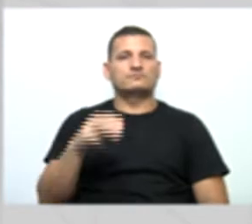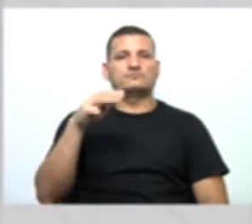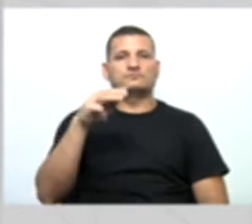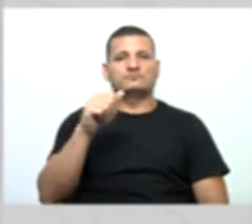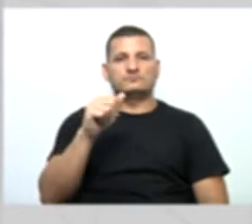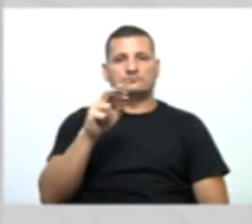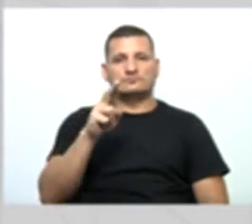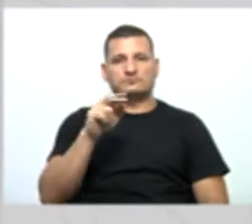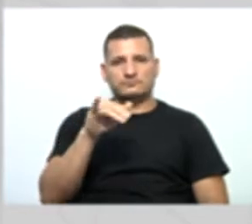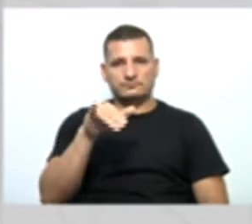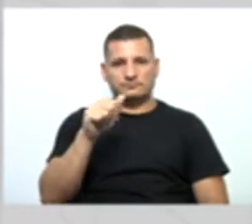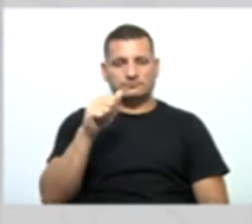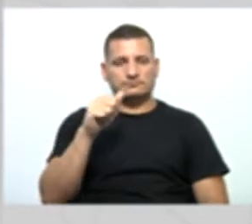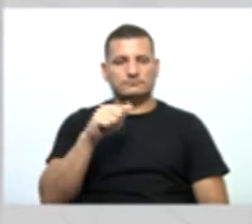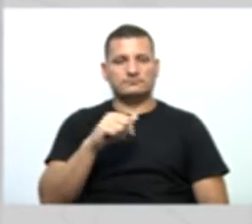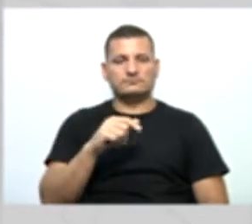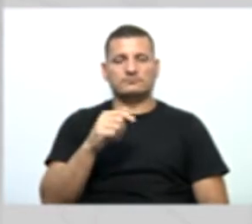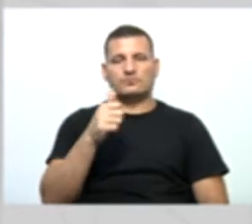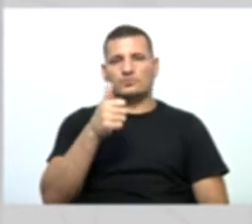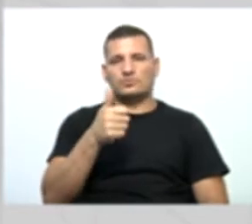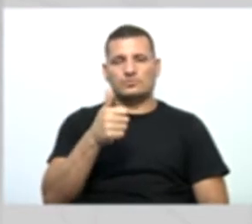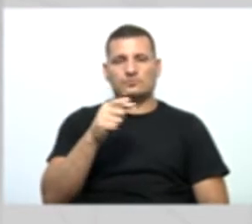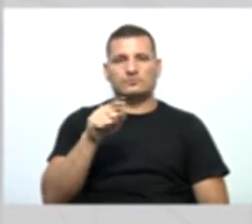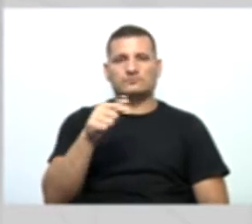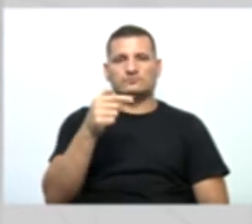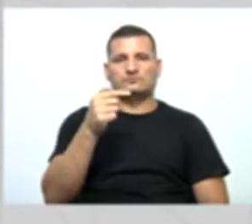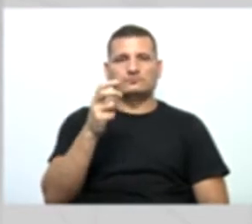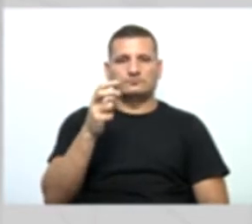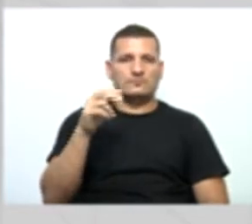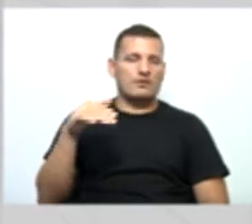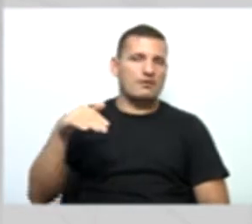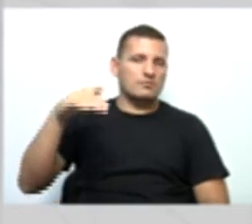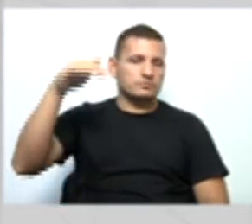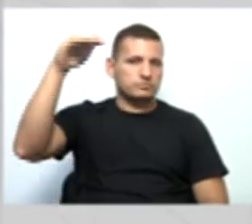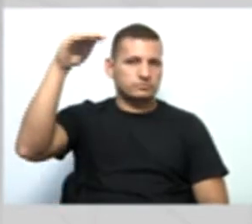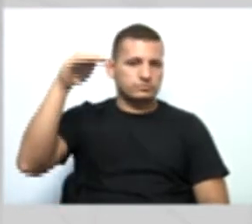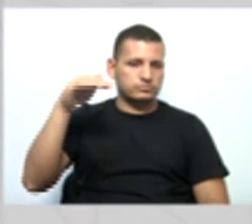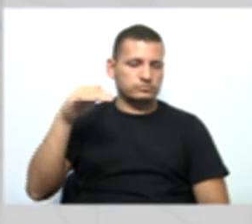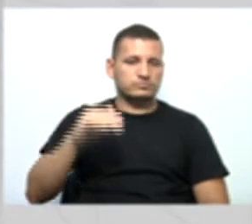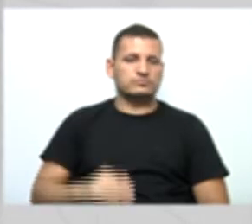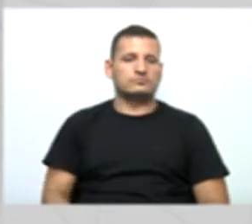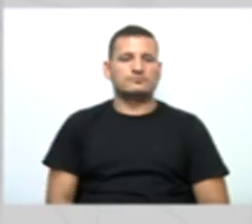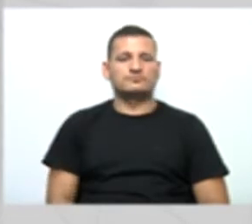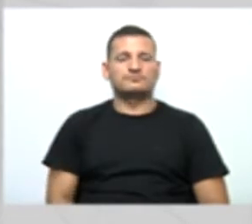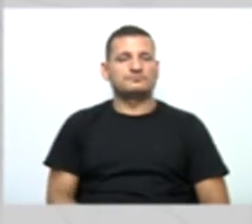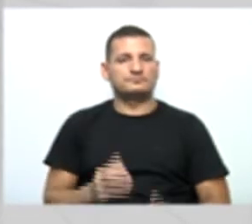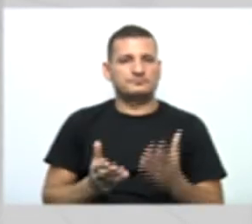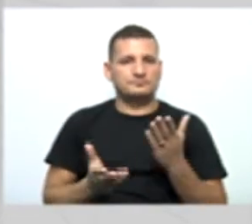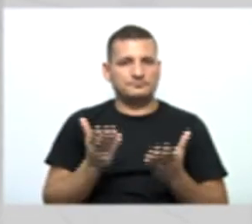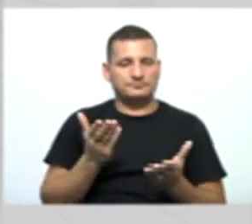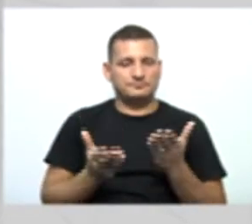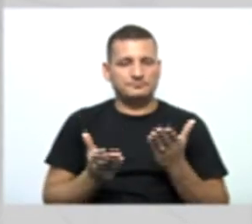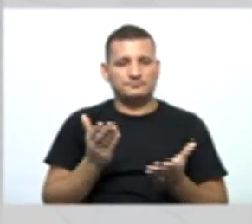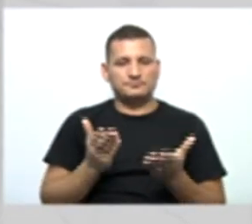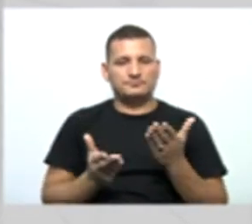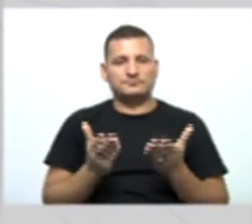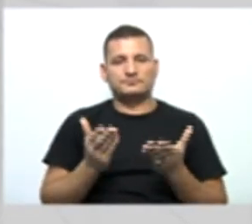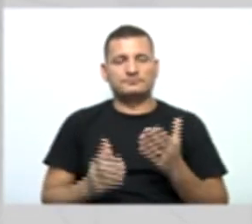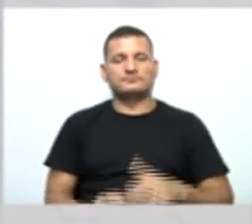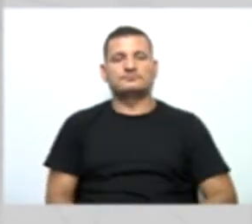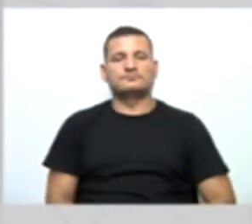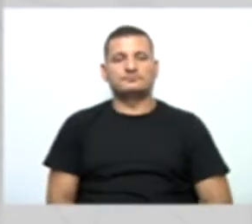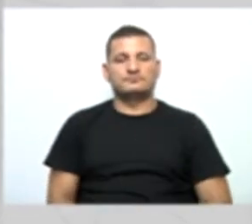dizer que a Maria tem 1,70 de altura. 1,70. O peso da Maria. Vamos dizer que a Maria